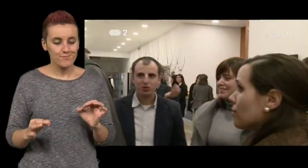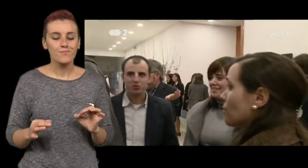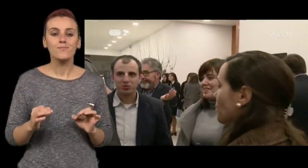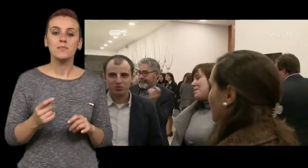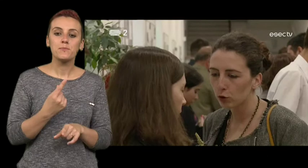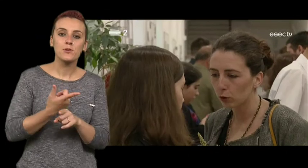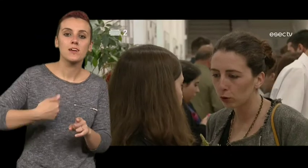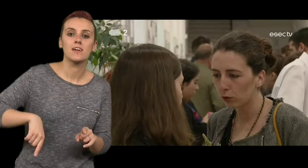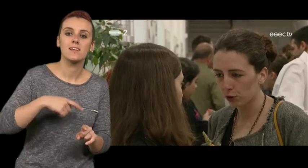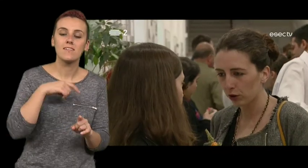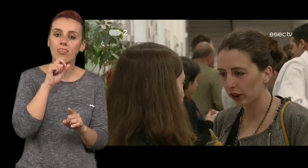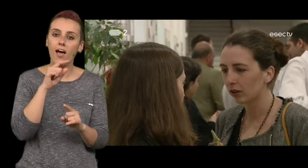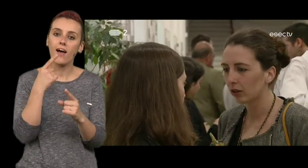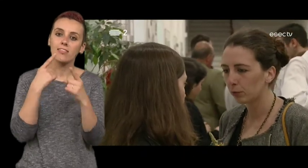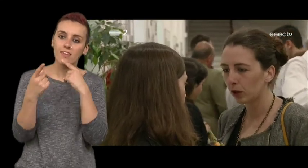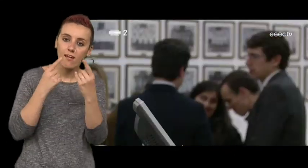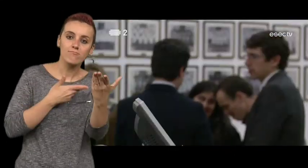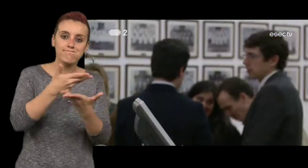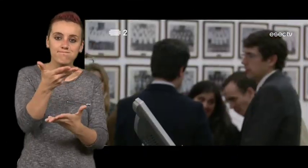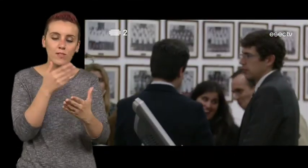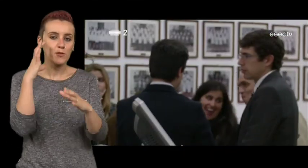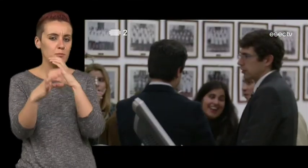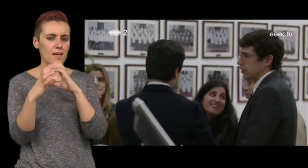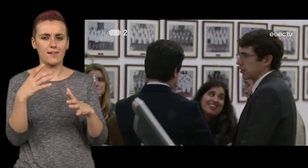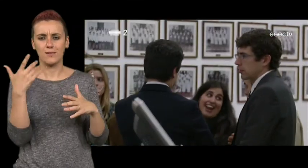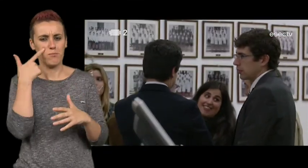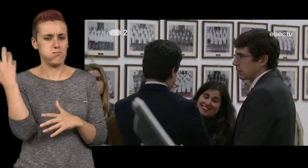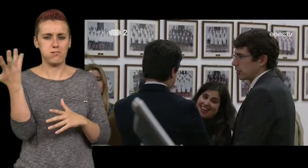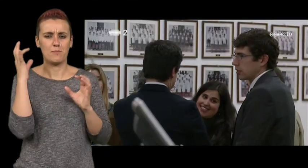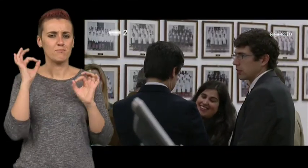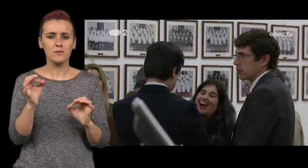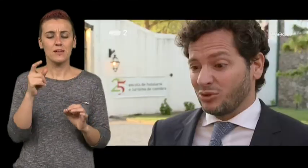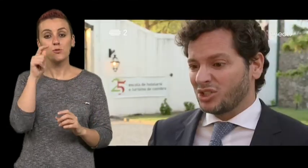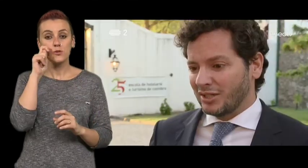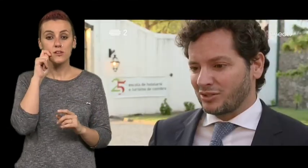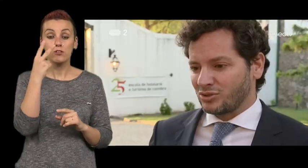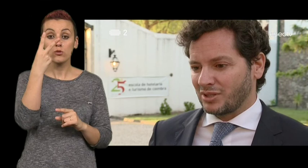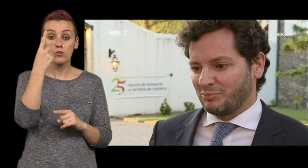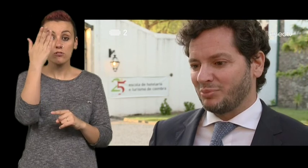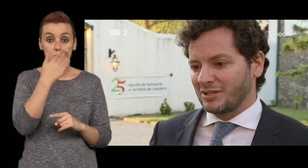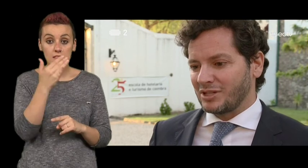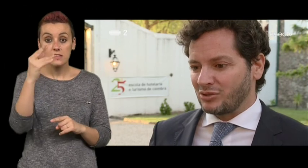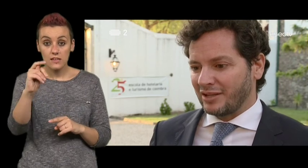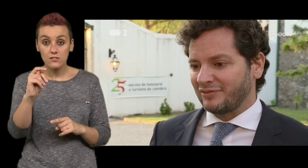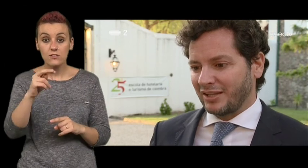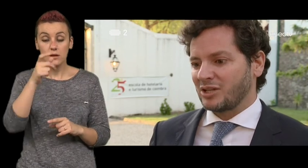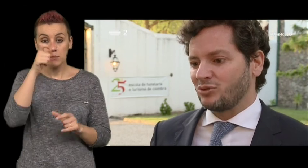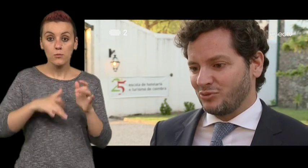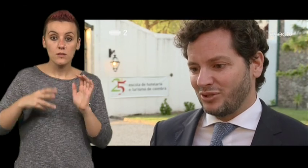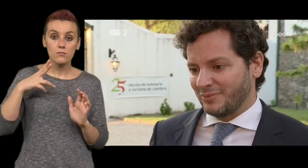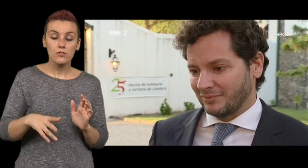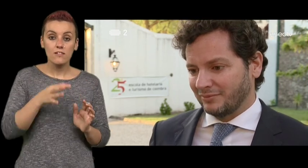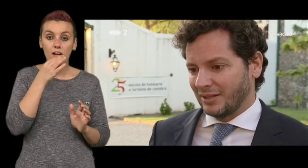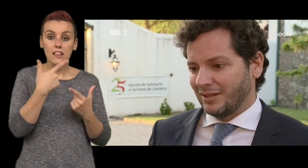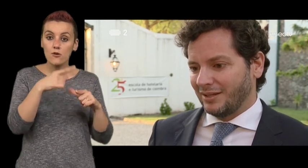por ter capacidades de diálogo e de comunicação extraordinárias com os turistas. 2/3 da população nacional fala mais do que